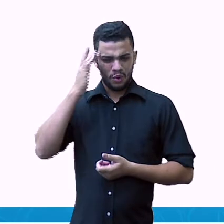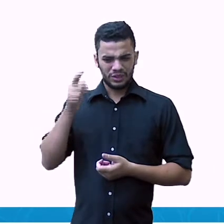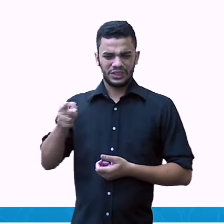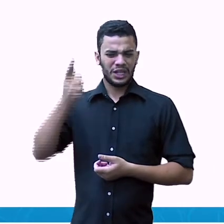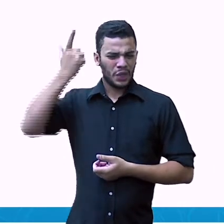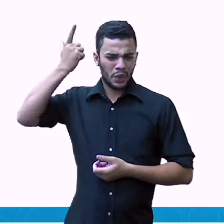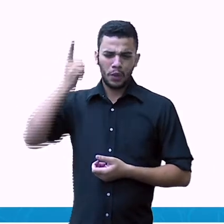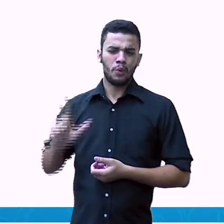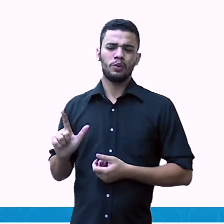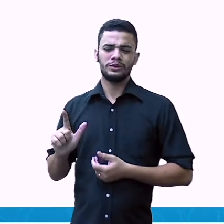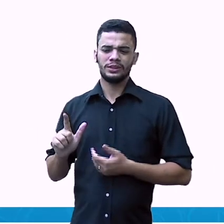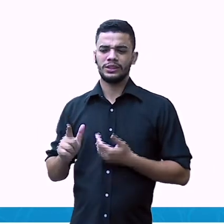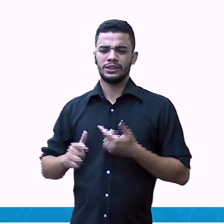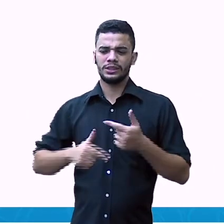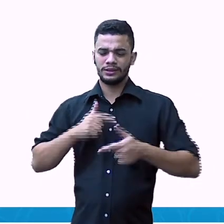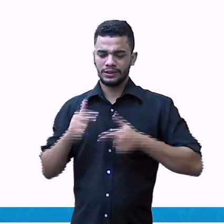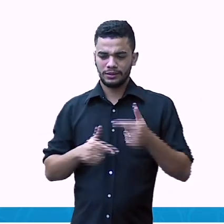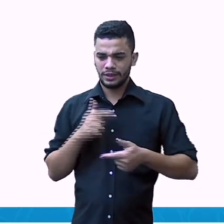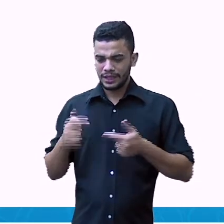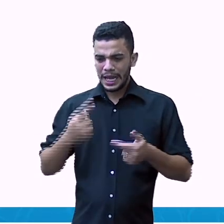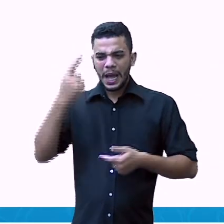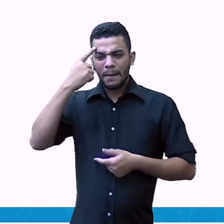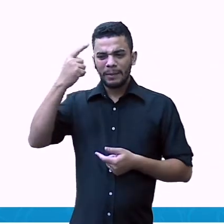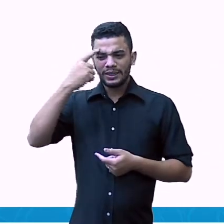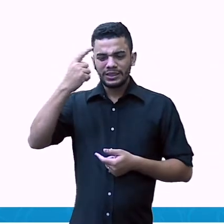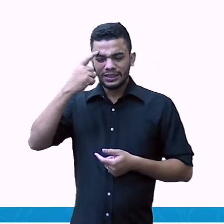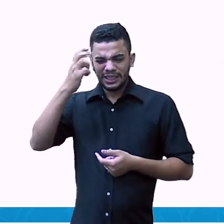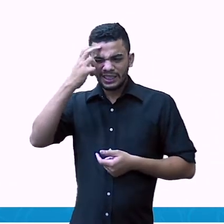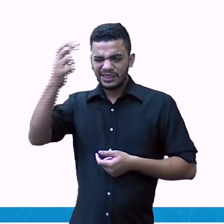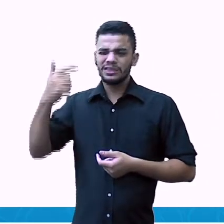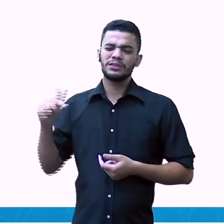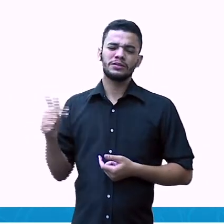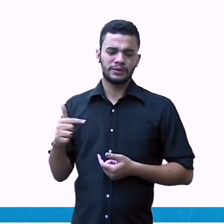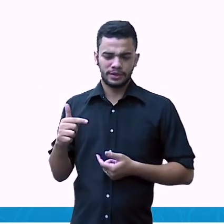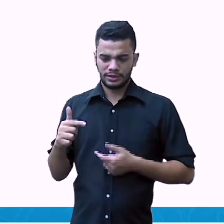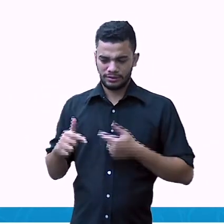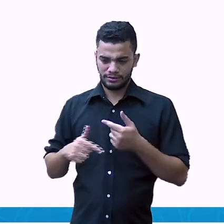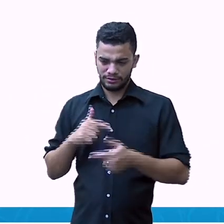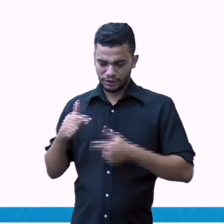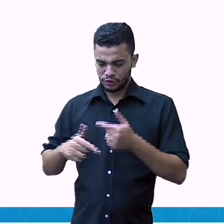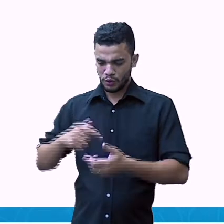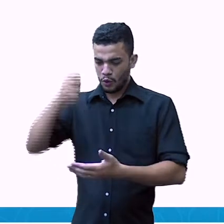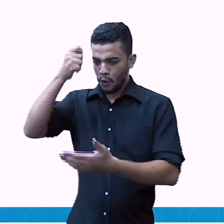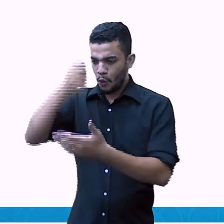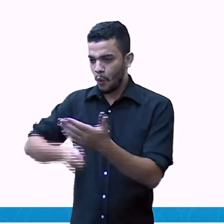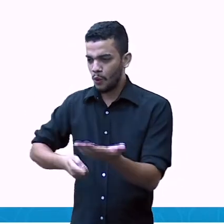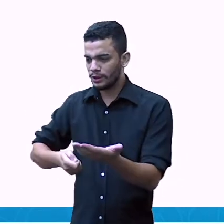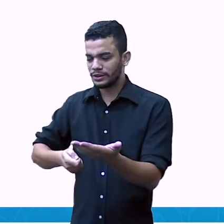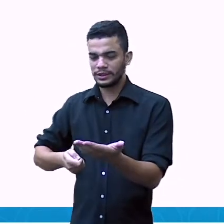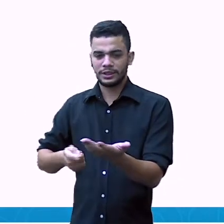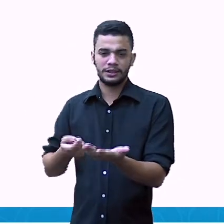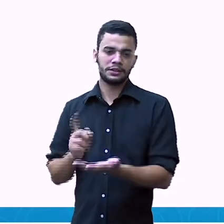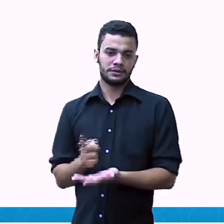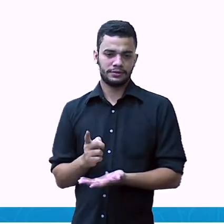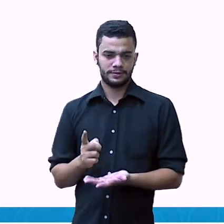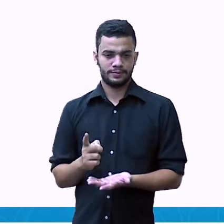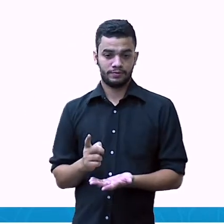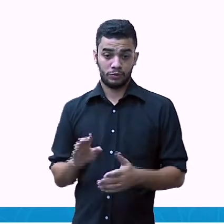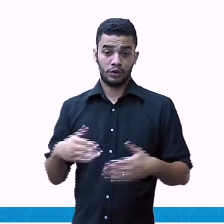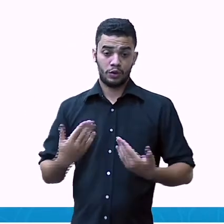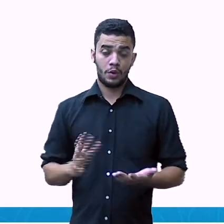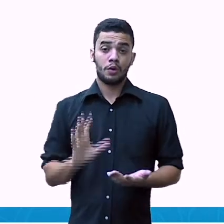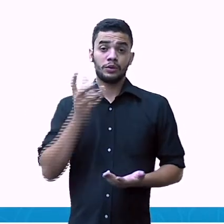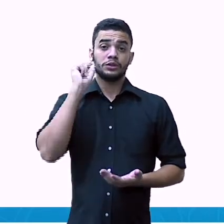necessária para ocupar a vaga. Para tentar mudar essa situação, em 1991, foi criada uma lei